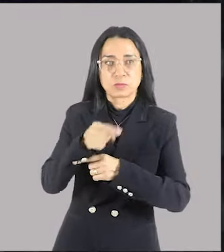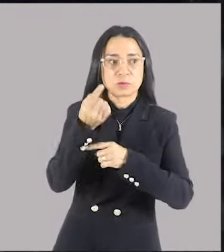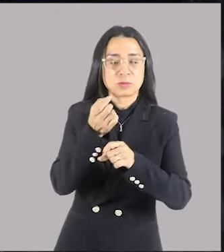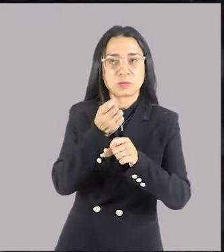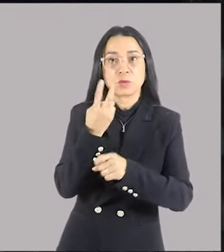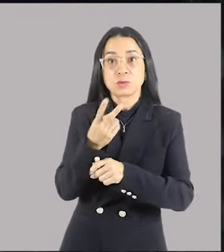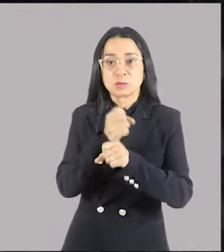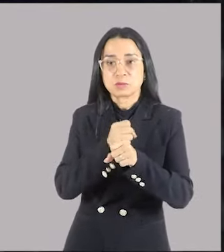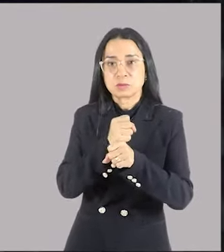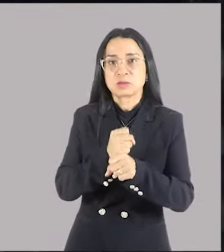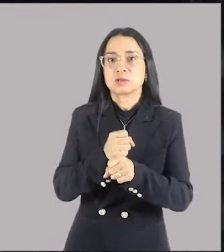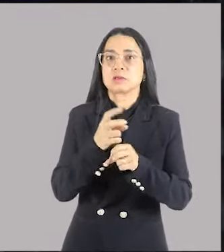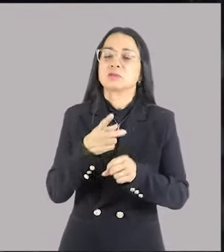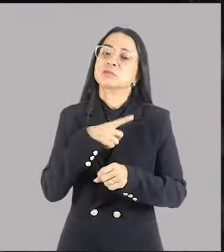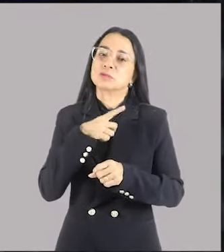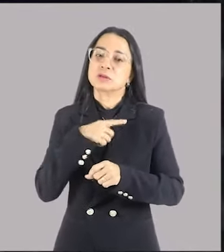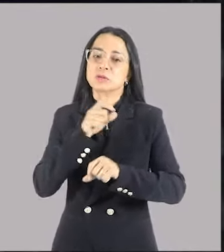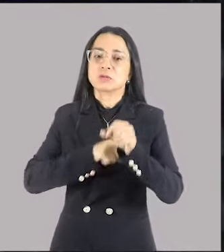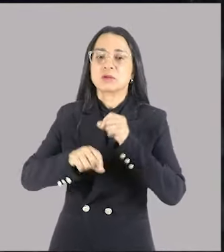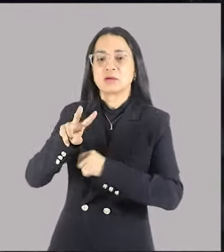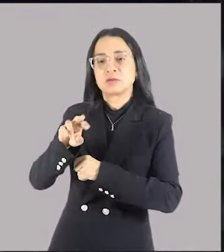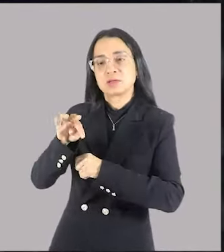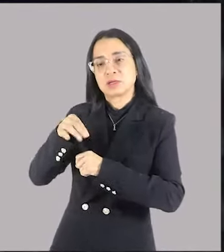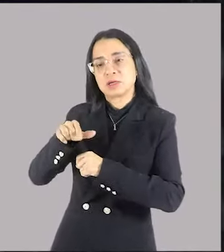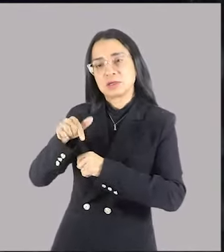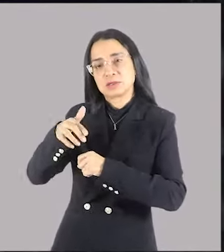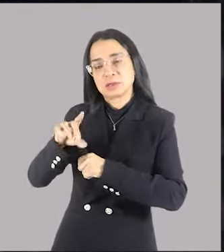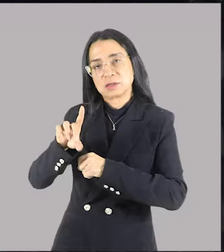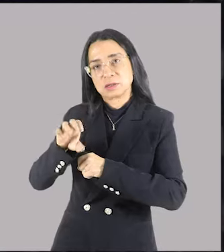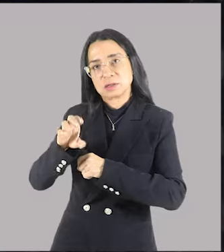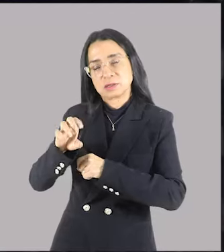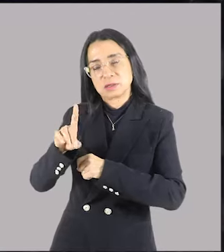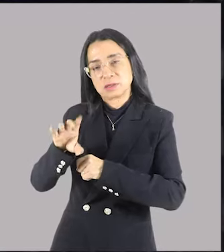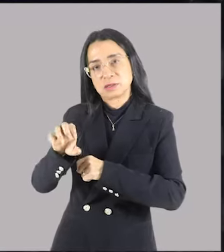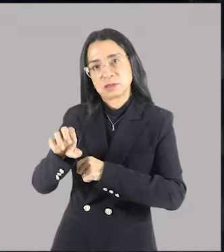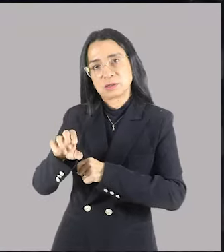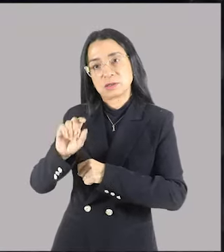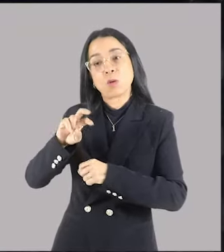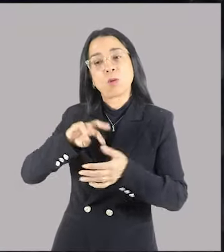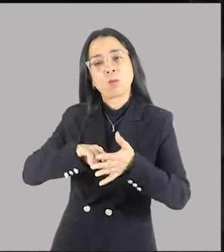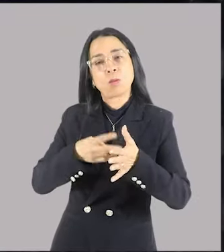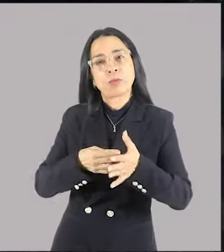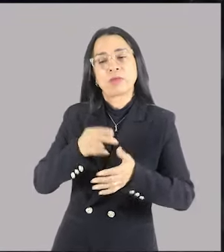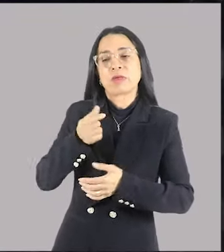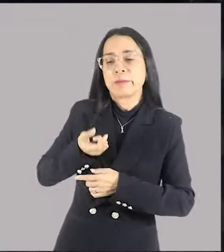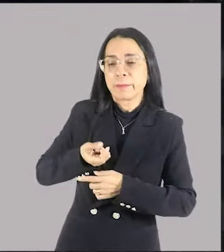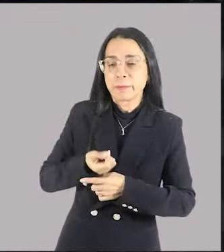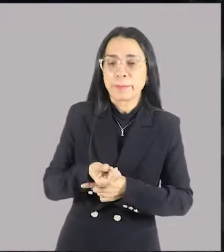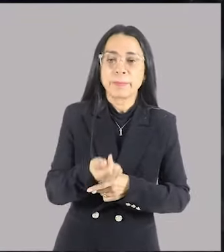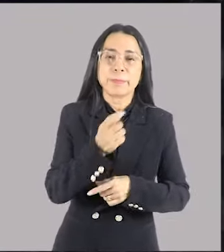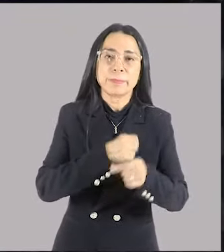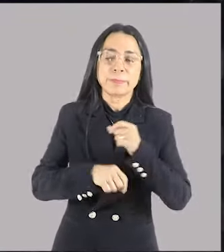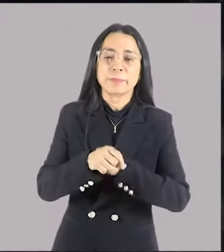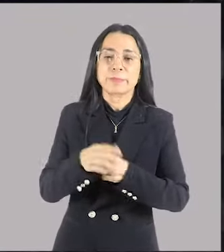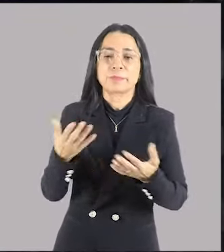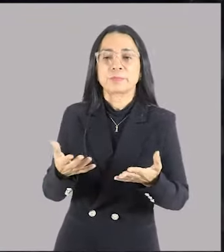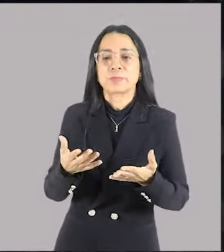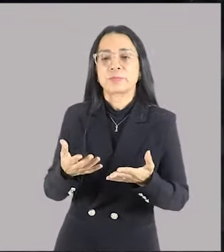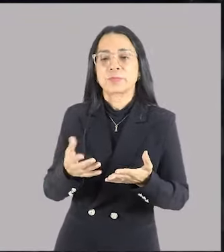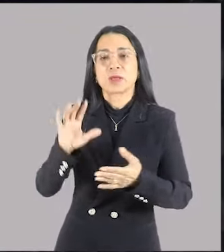anos se adquire a vitaliciedade se o ingresso no entanto foi através de nomeação política como